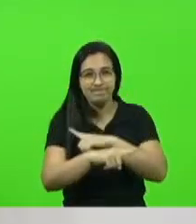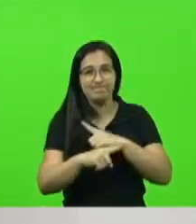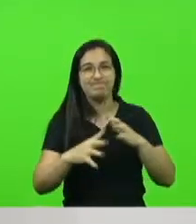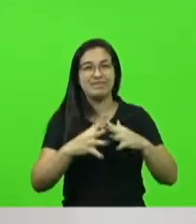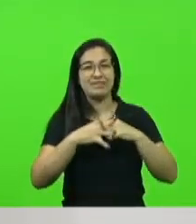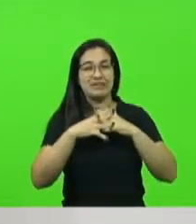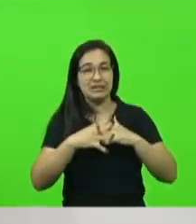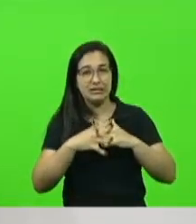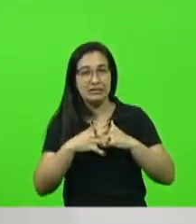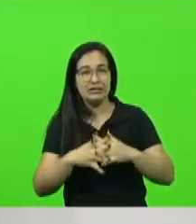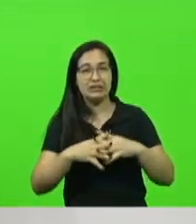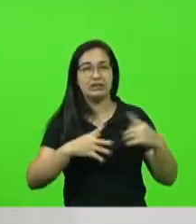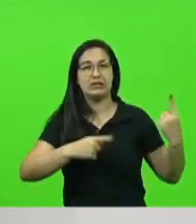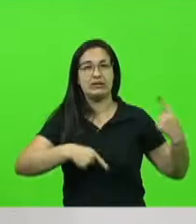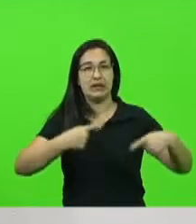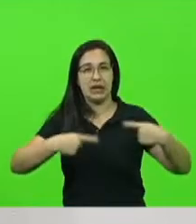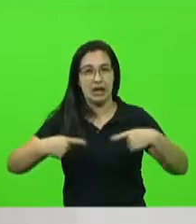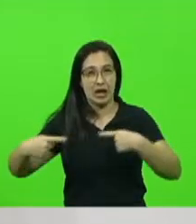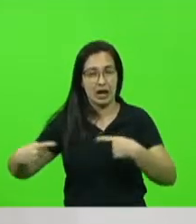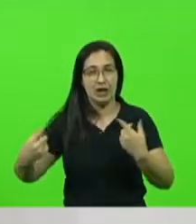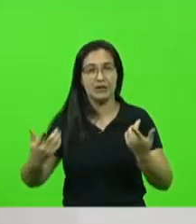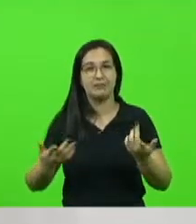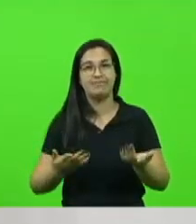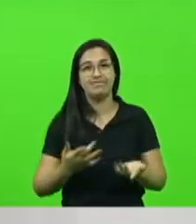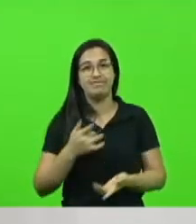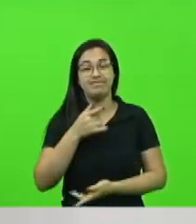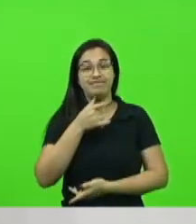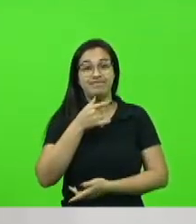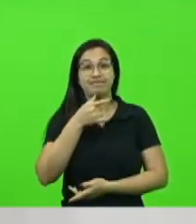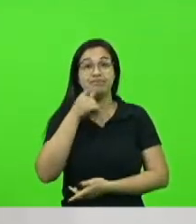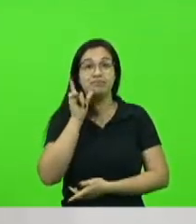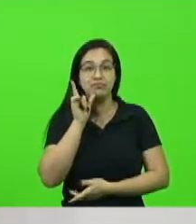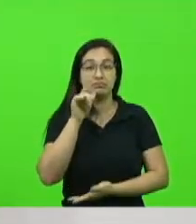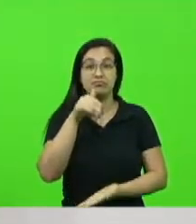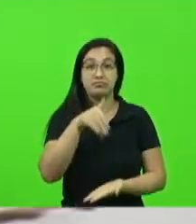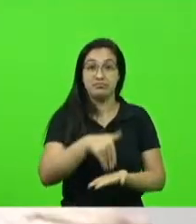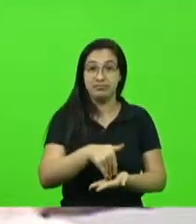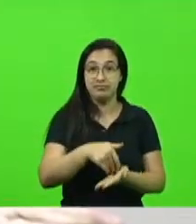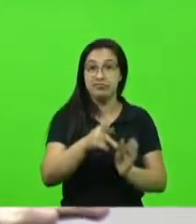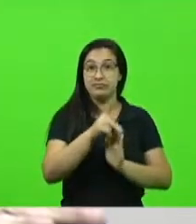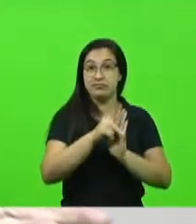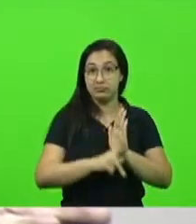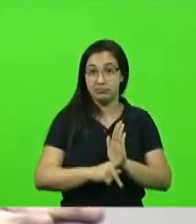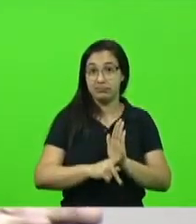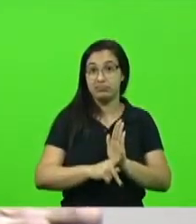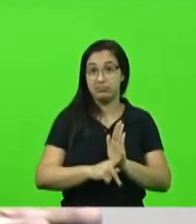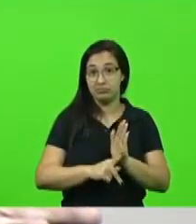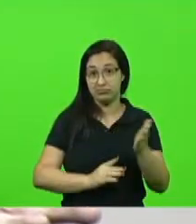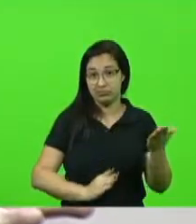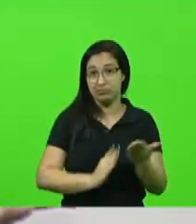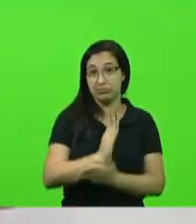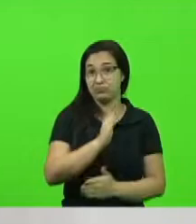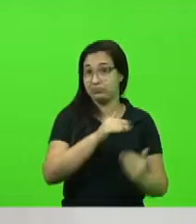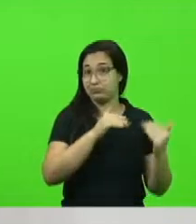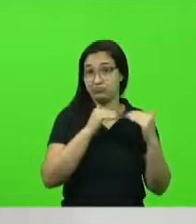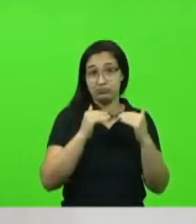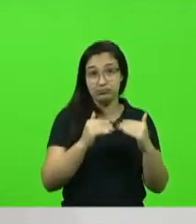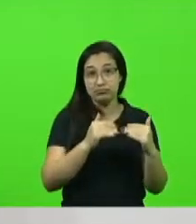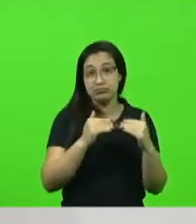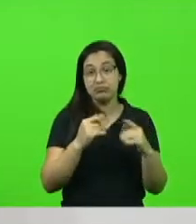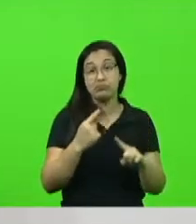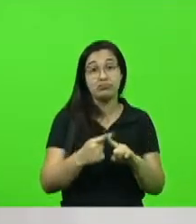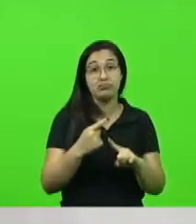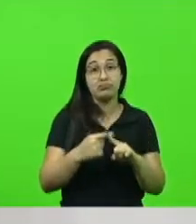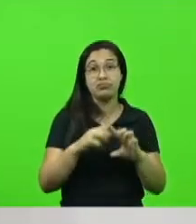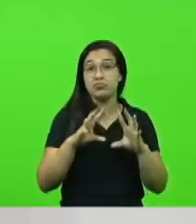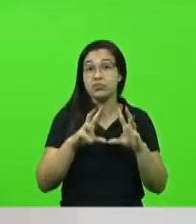debate. Aí, ontem, no final, o projeto original foi aprovado por unanimidade, porque todos